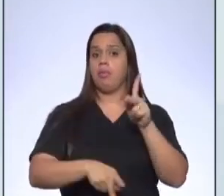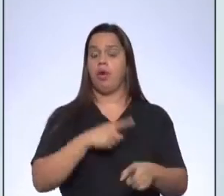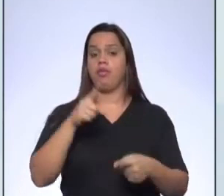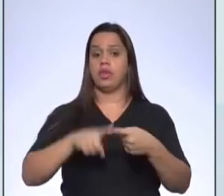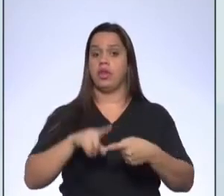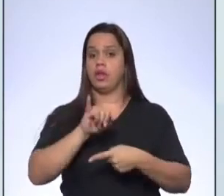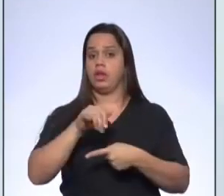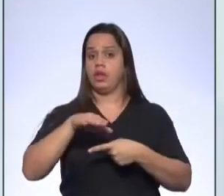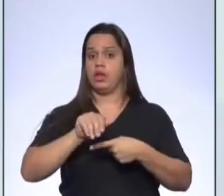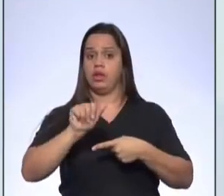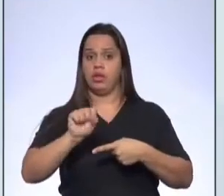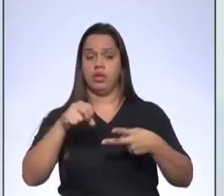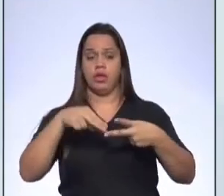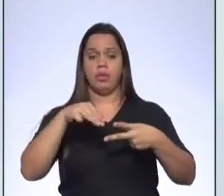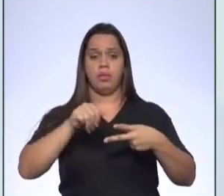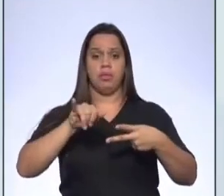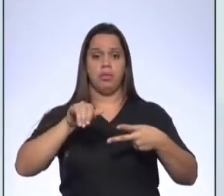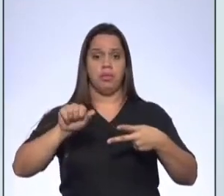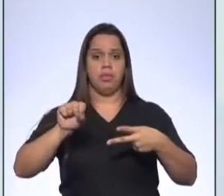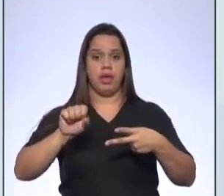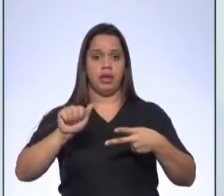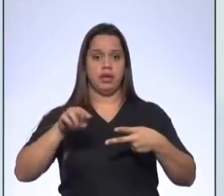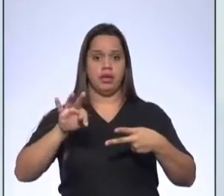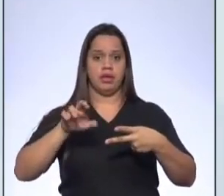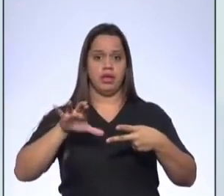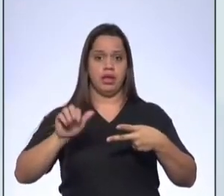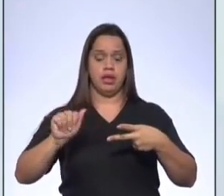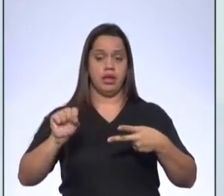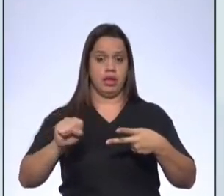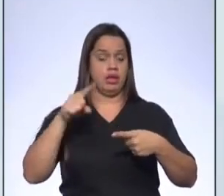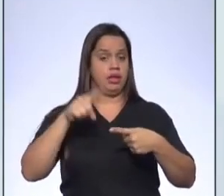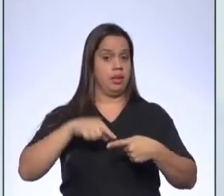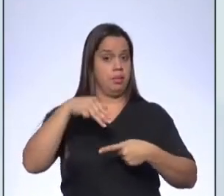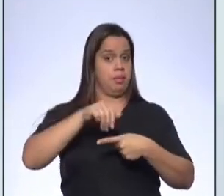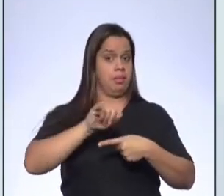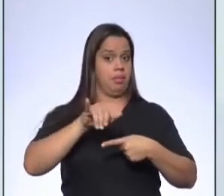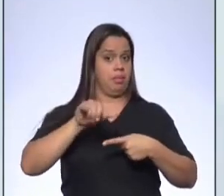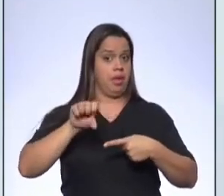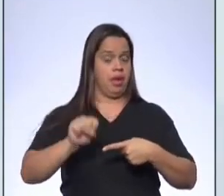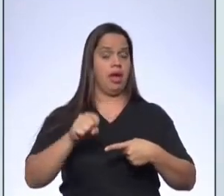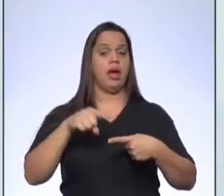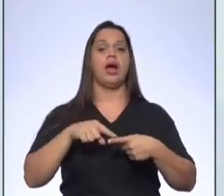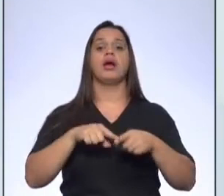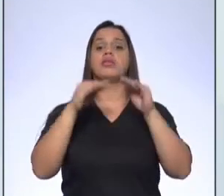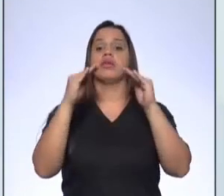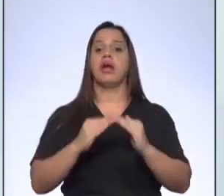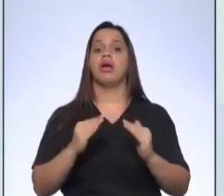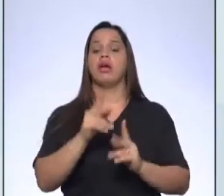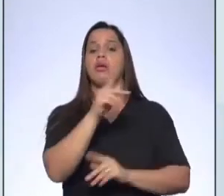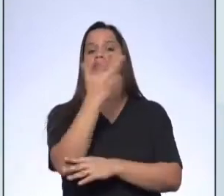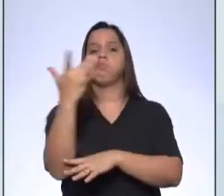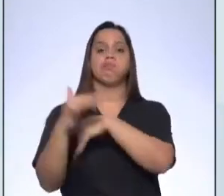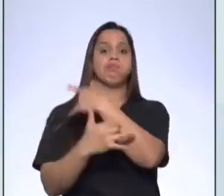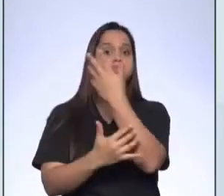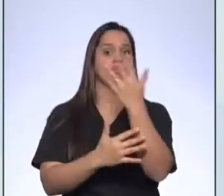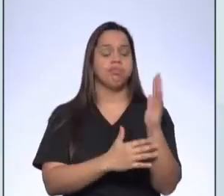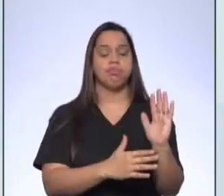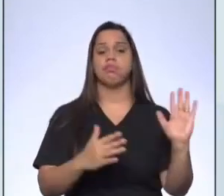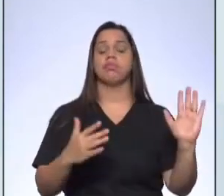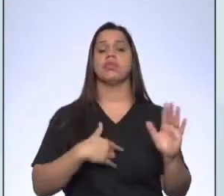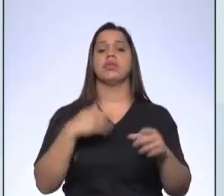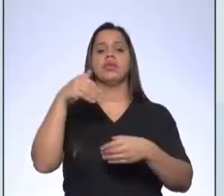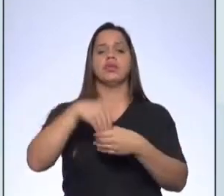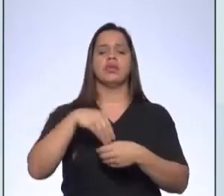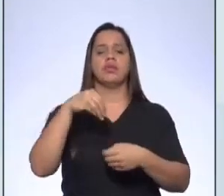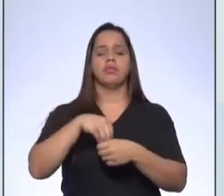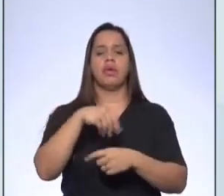os incas, maias e astecas. Os maias habitaram a região das florestas tropicais na península de